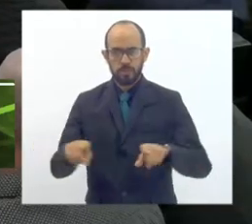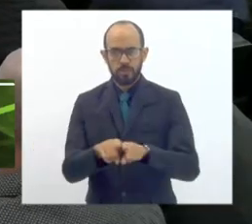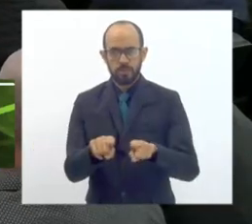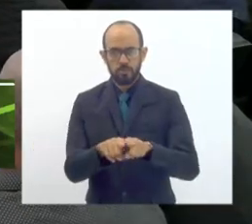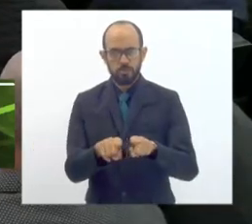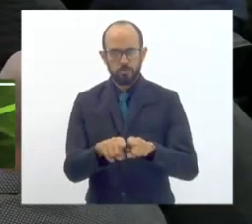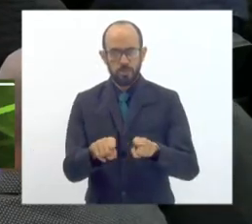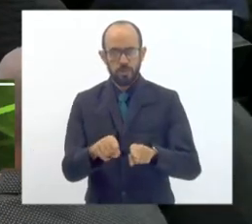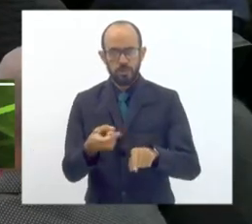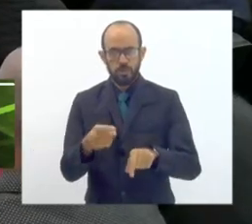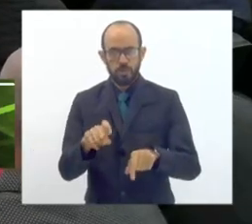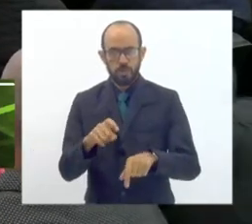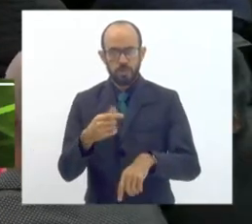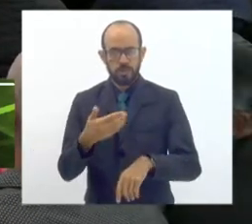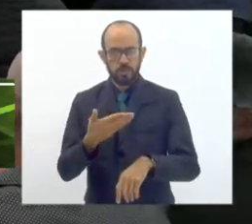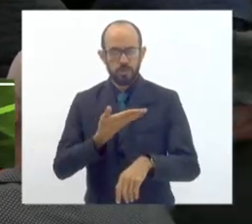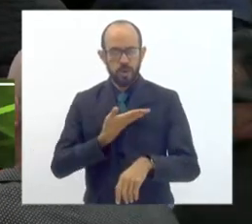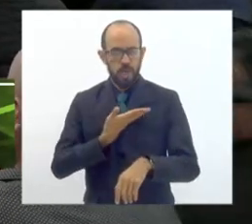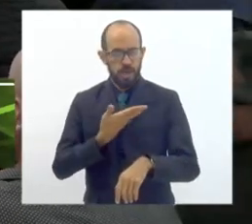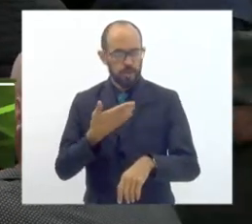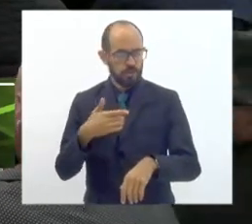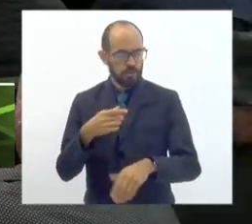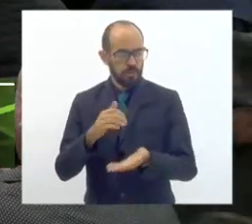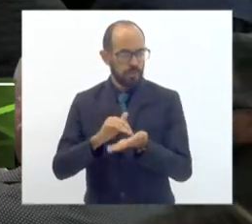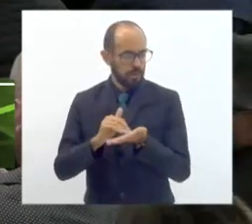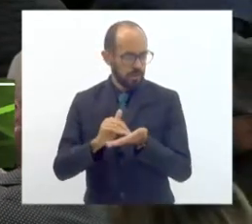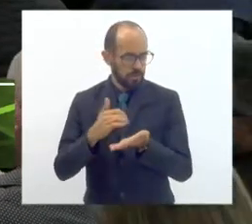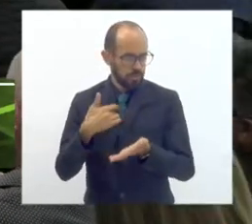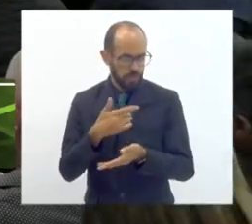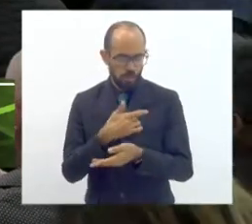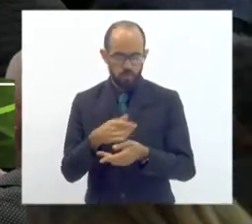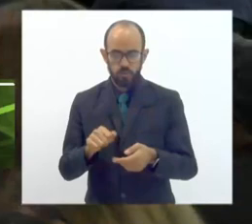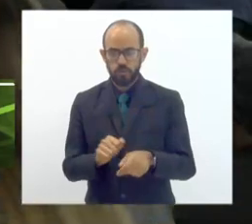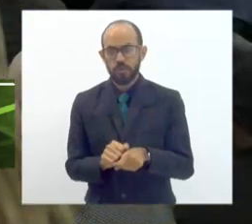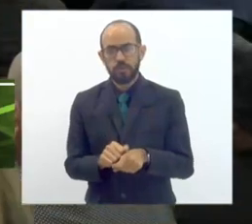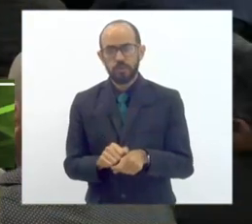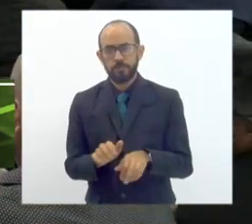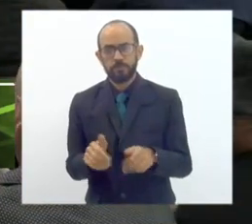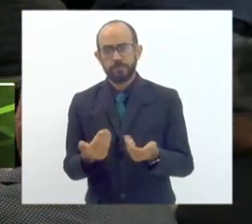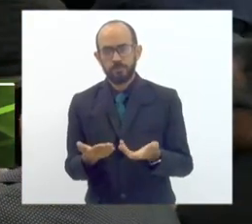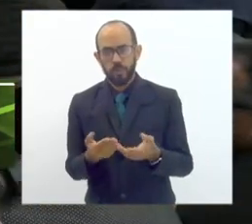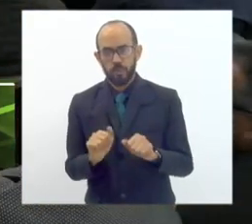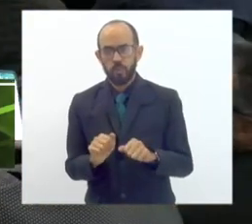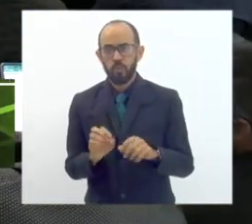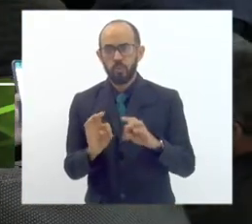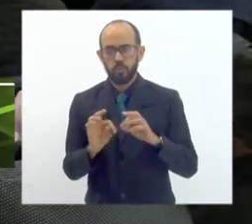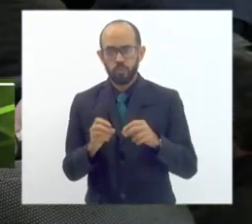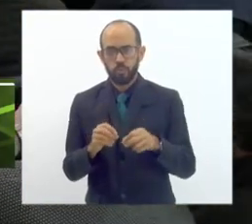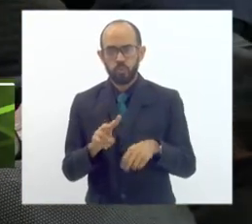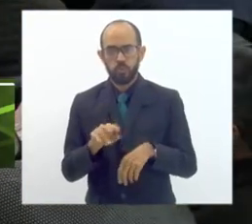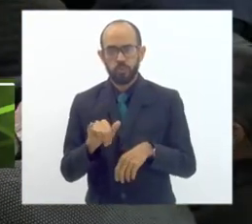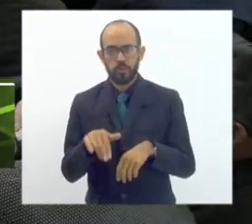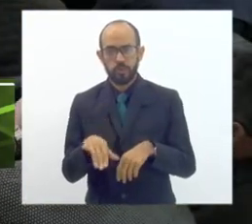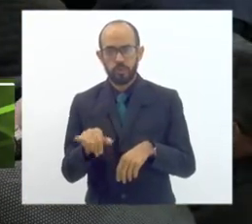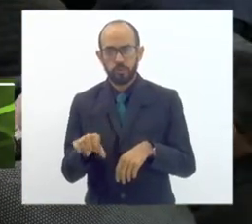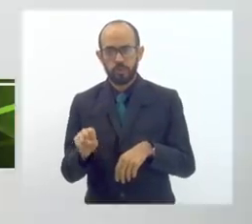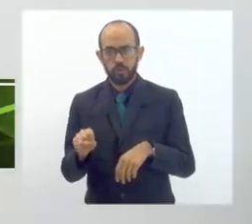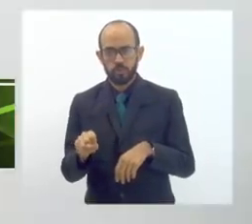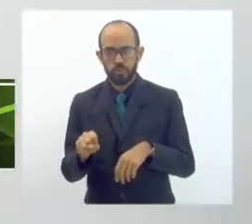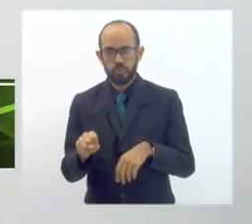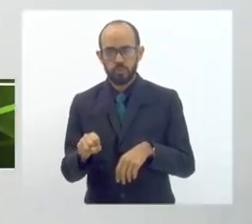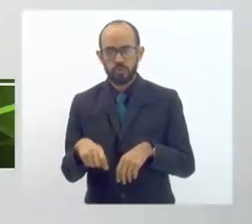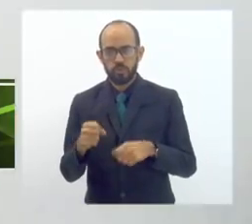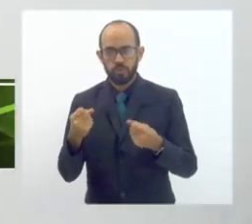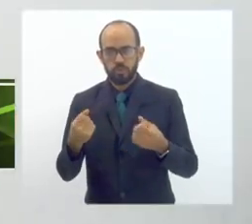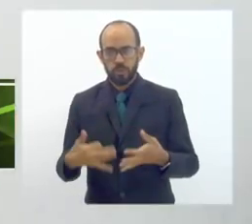colegas, ex-colegas secretários de saúde. Enfim, dentro de tudo que o Vinícius já expôs, o CIDENF vai